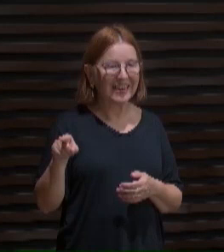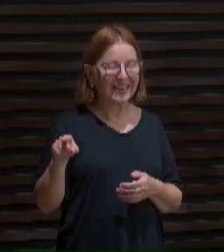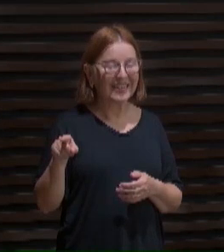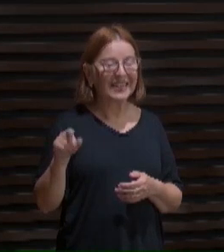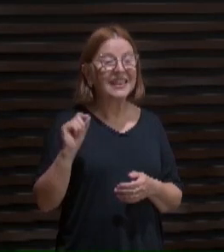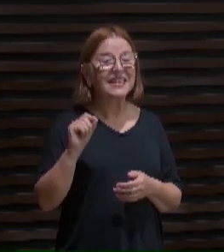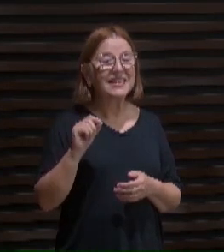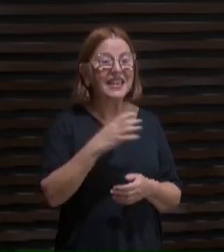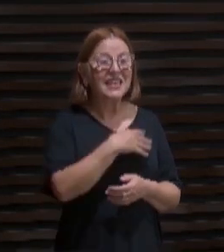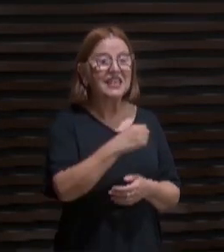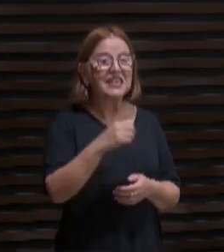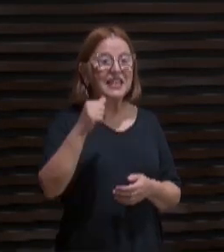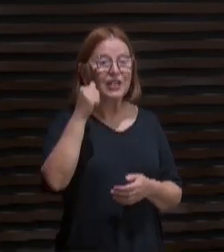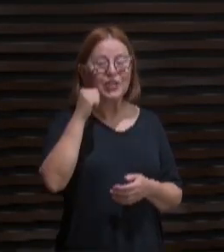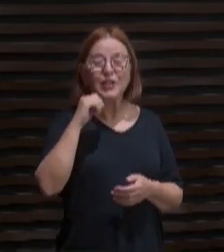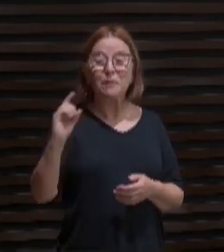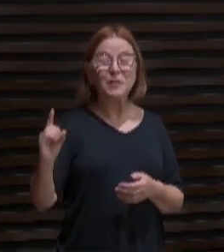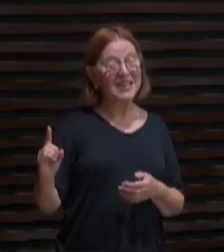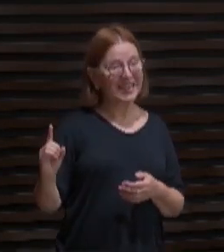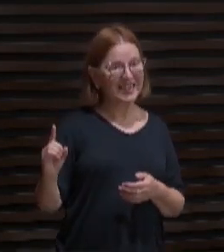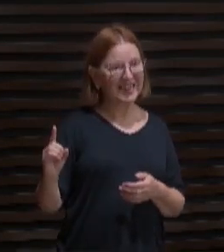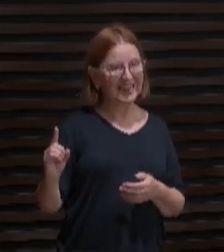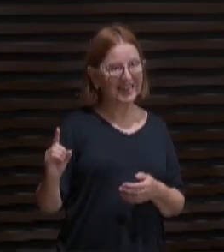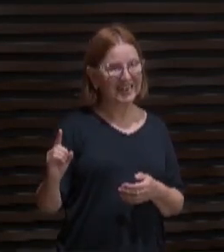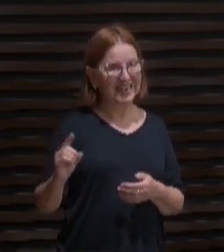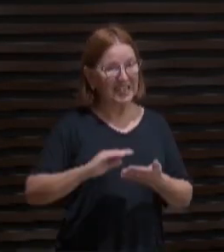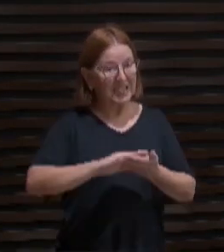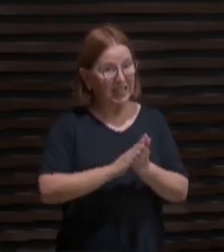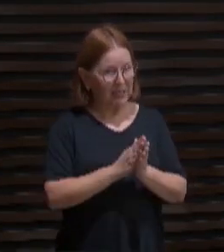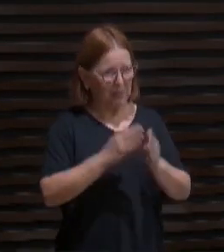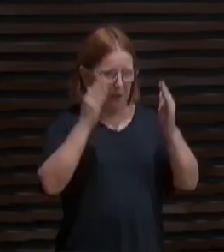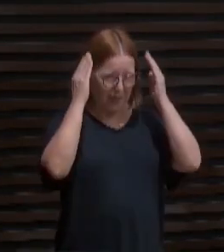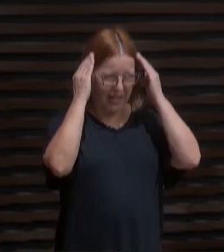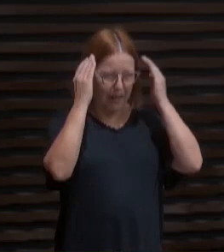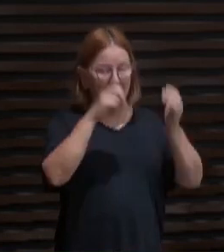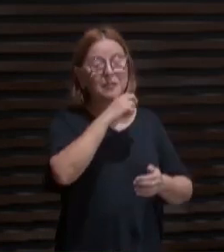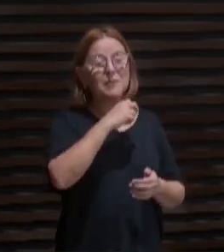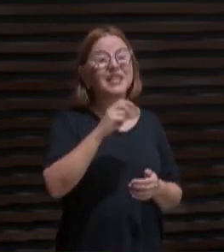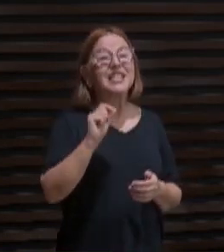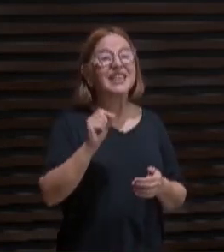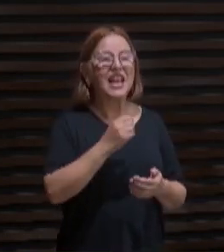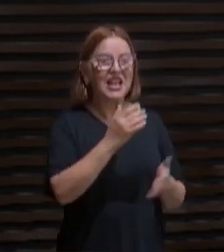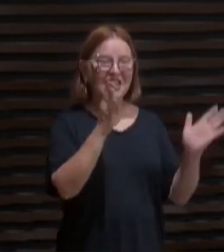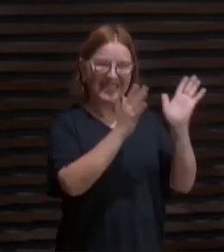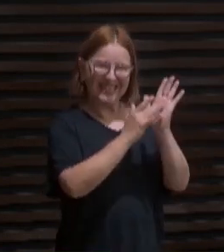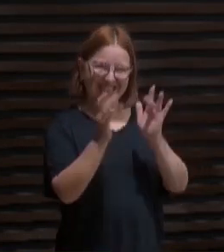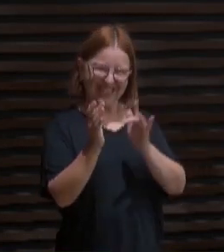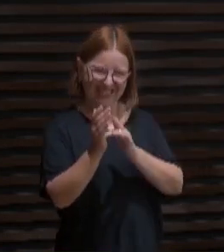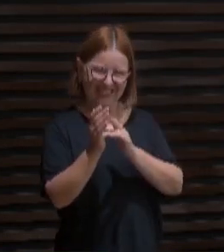Quem é o descendente da mulher que esmagou a cabeça da serpente? Ainda que tu